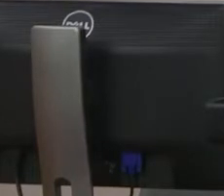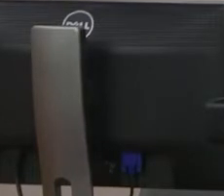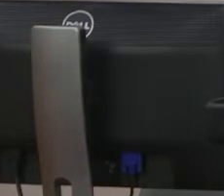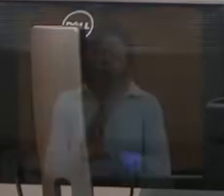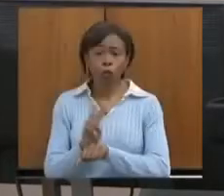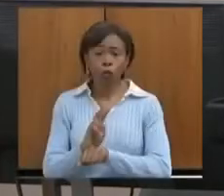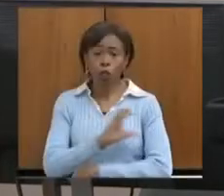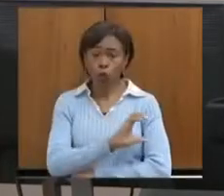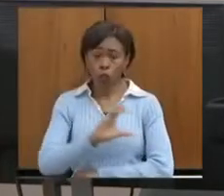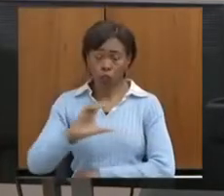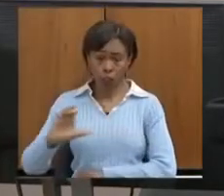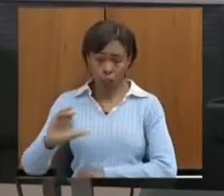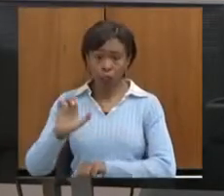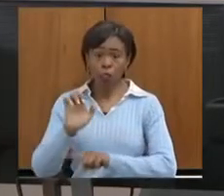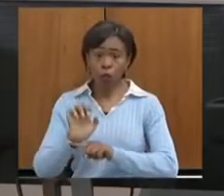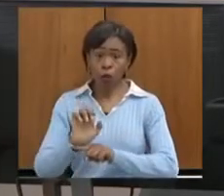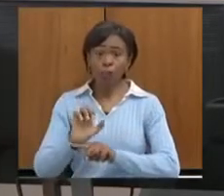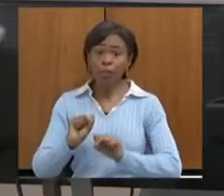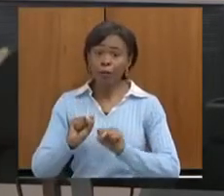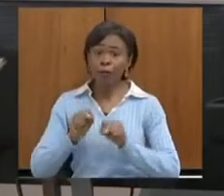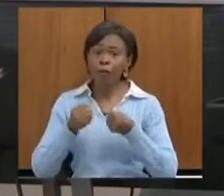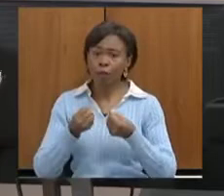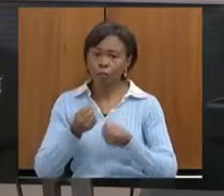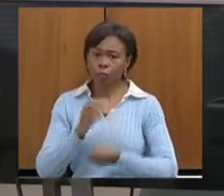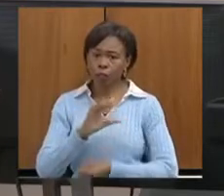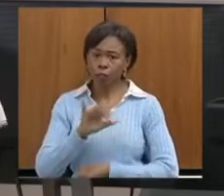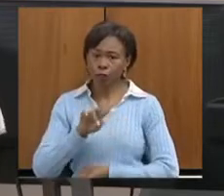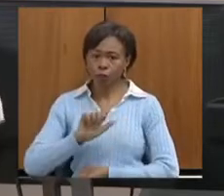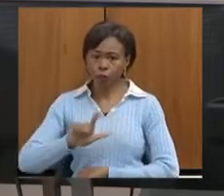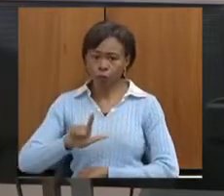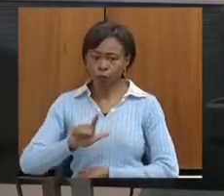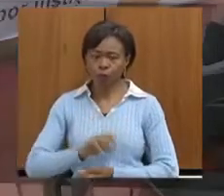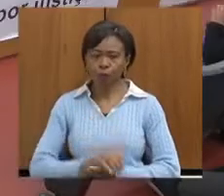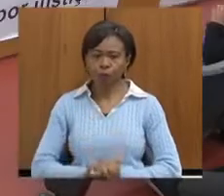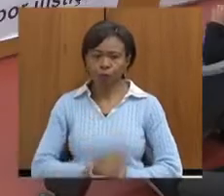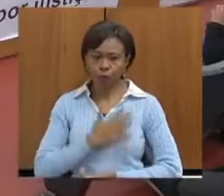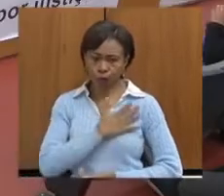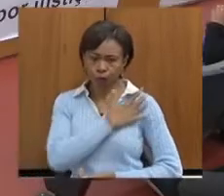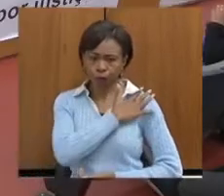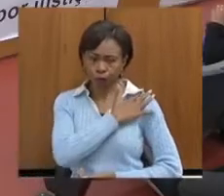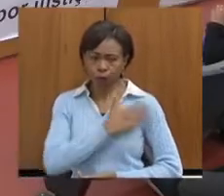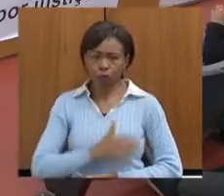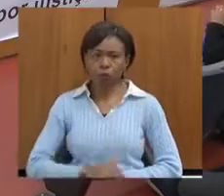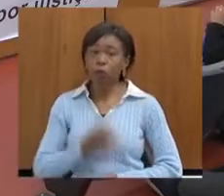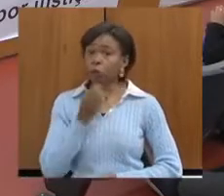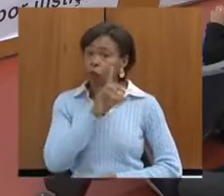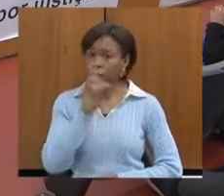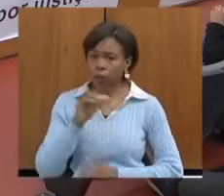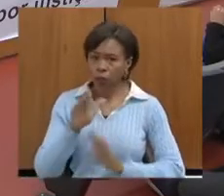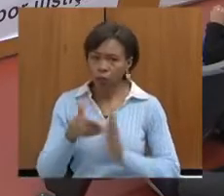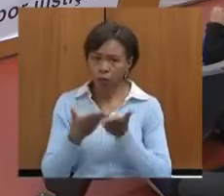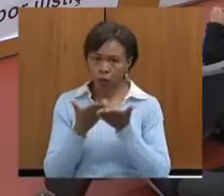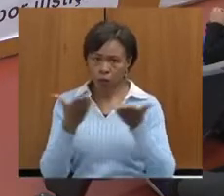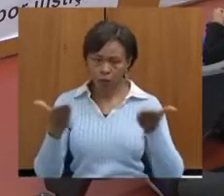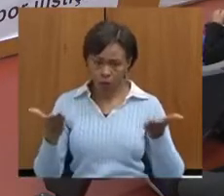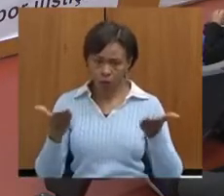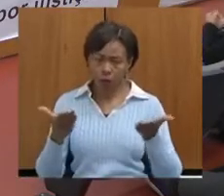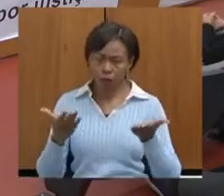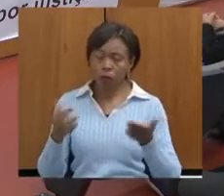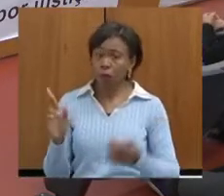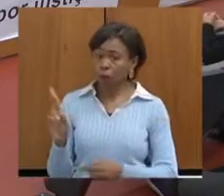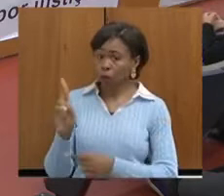Coordenadoria Estadual de Defesa Civil Oi bom dia a todos na pessoa da deputada